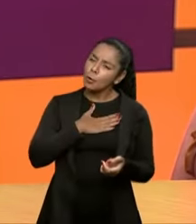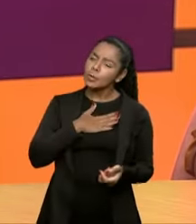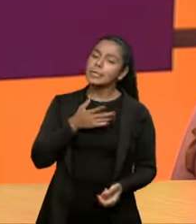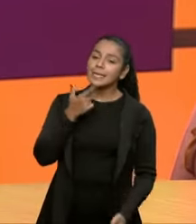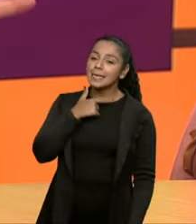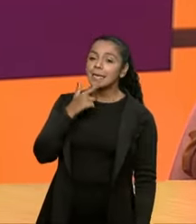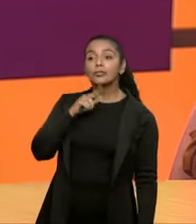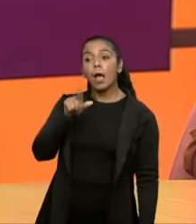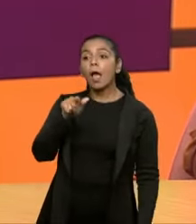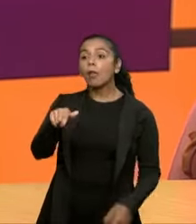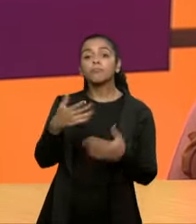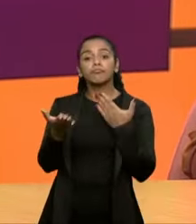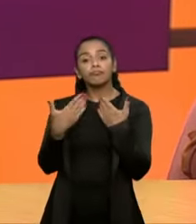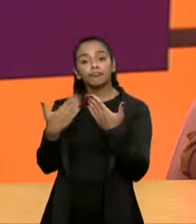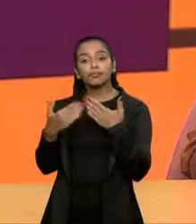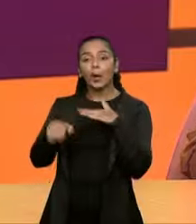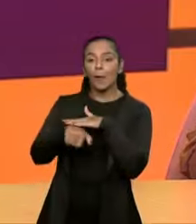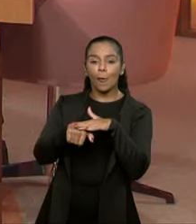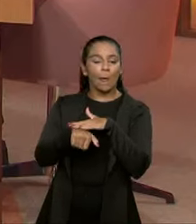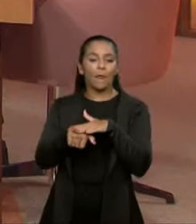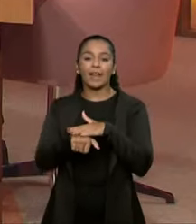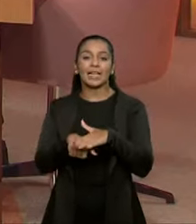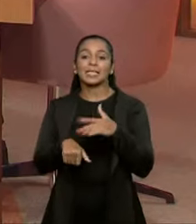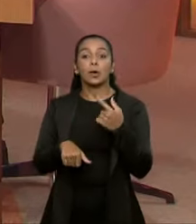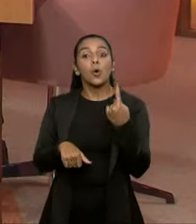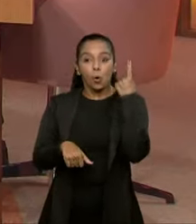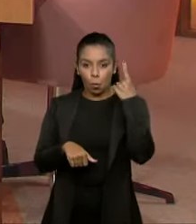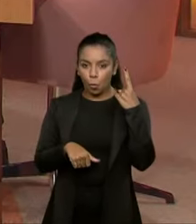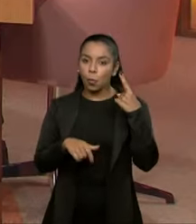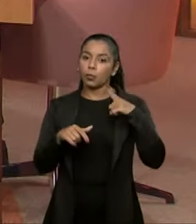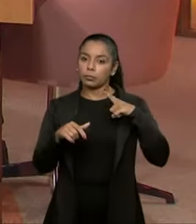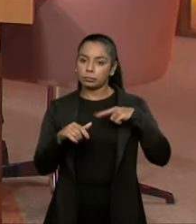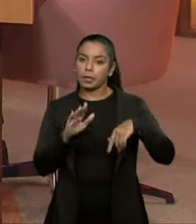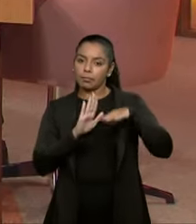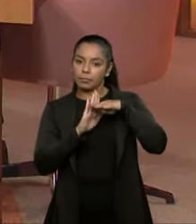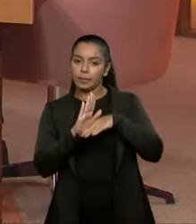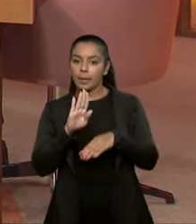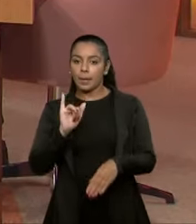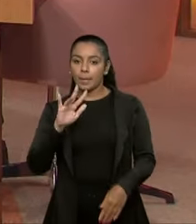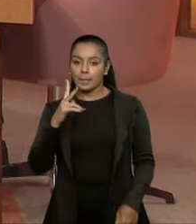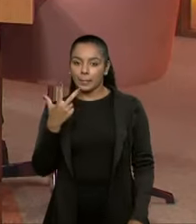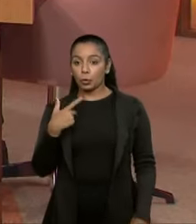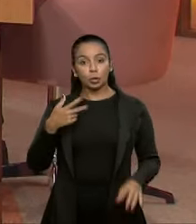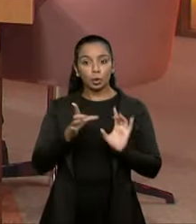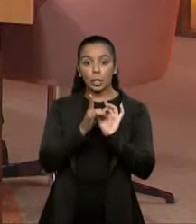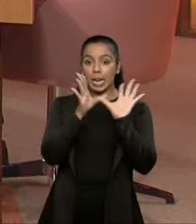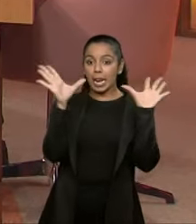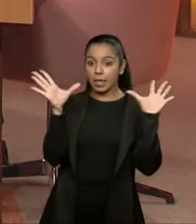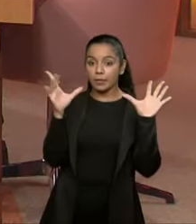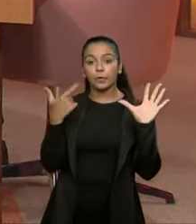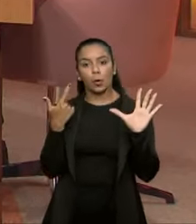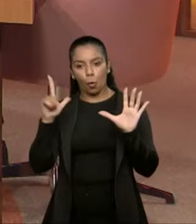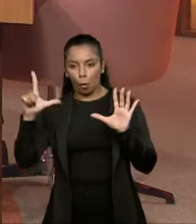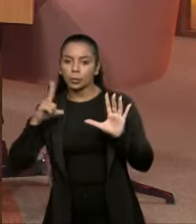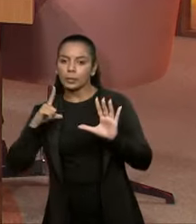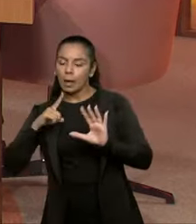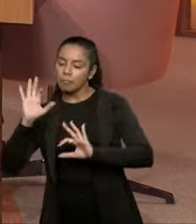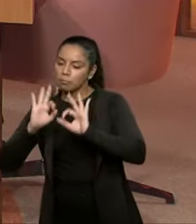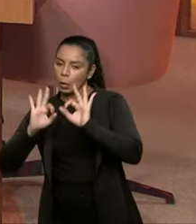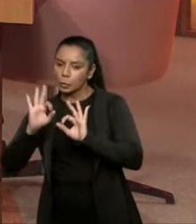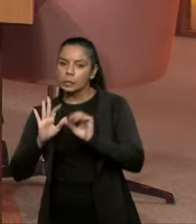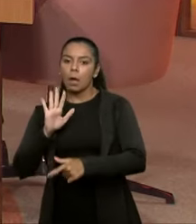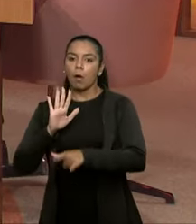falei, é ela. E aí eu converso com ela. Então, assim, não tenho muito. Um eu vou, bicho solto. E o outro eu vou com uma coisa mais produzida, né, com